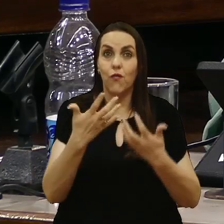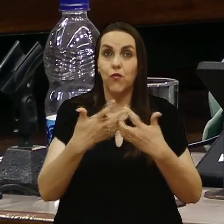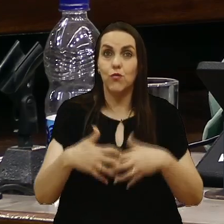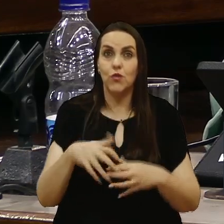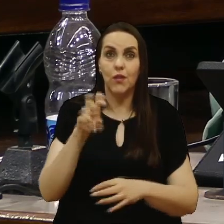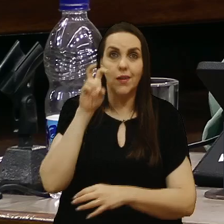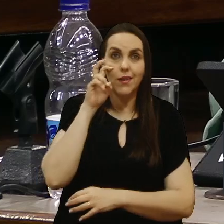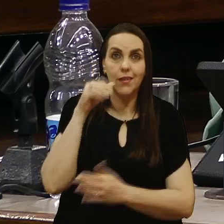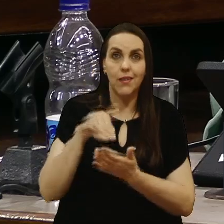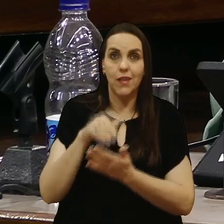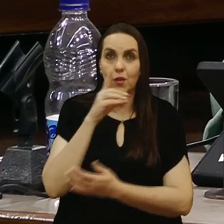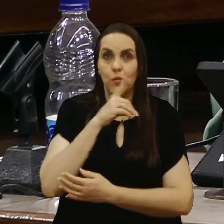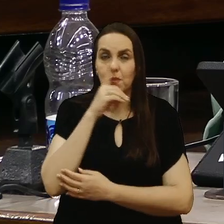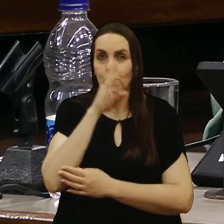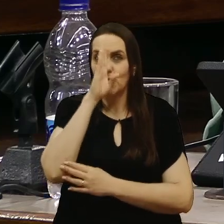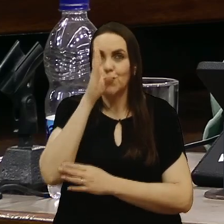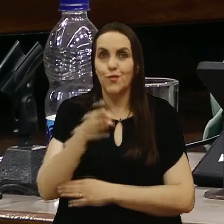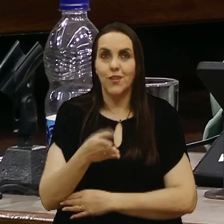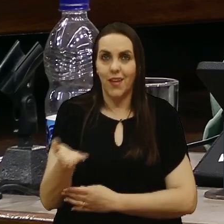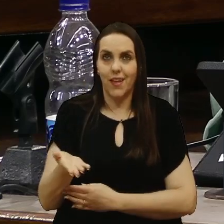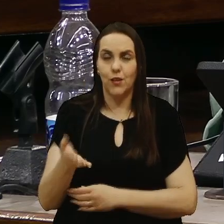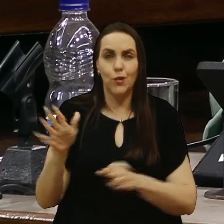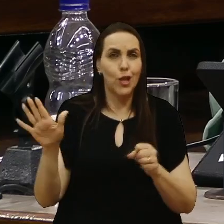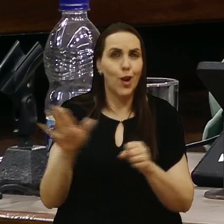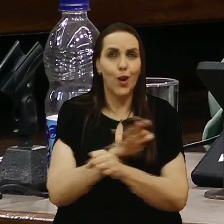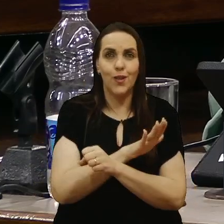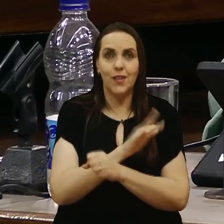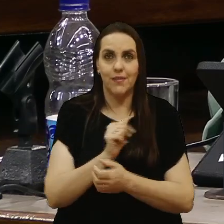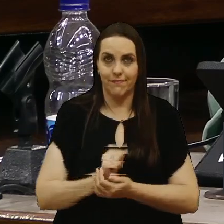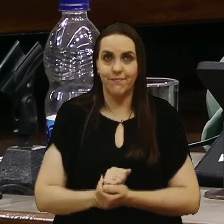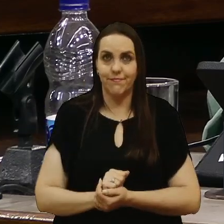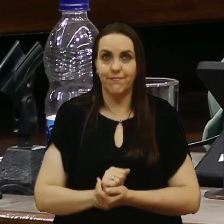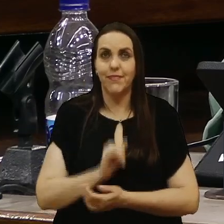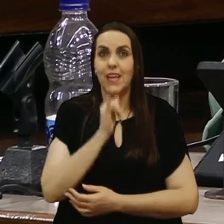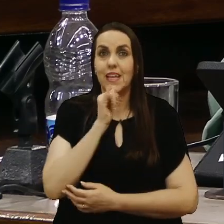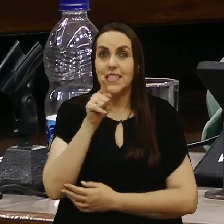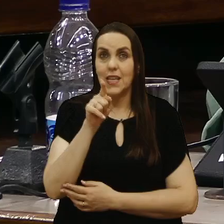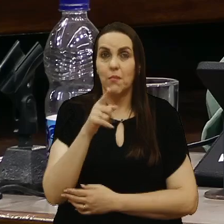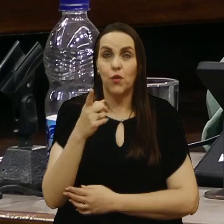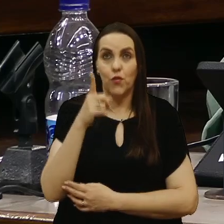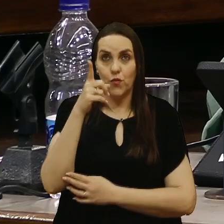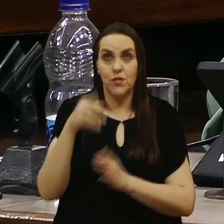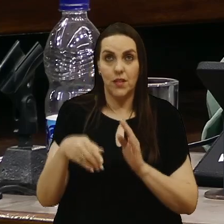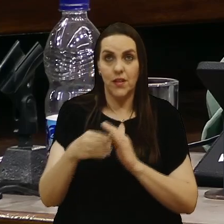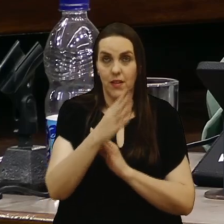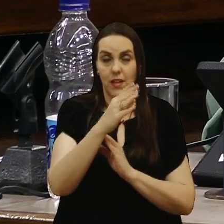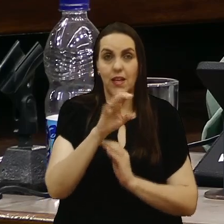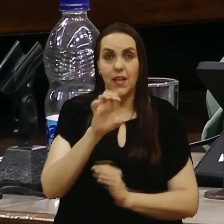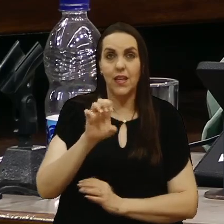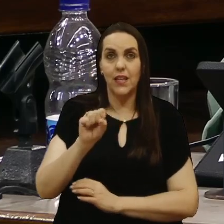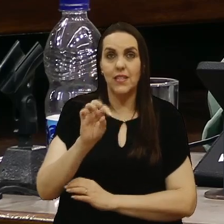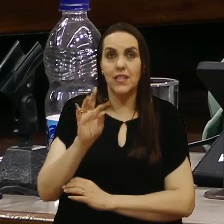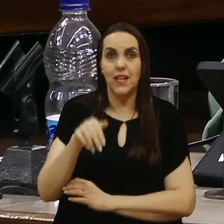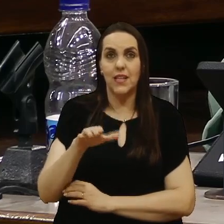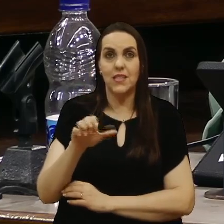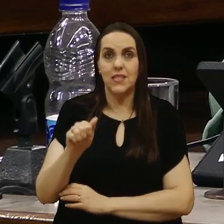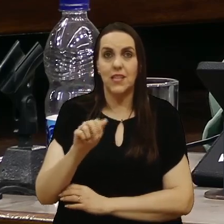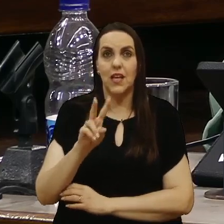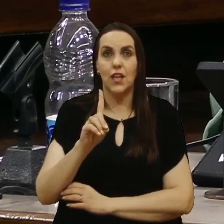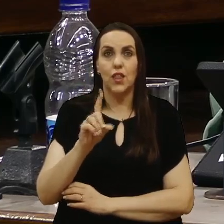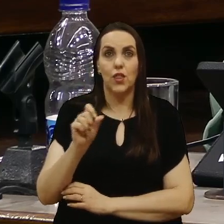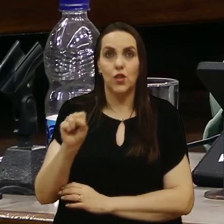quinta a domingo direto e lotados. Por exemplo, para você ir para a Estância dos Ventos, para